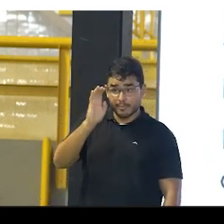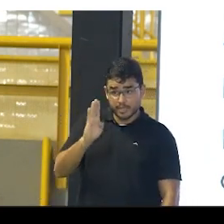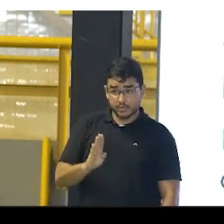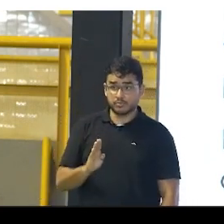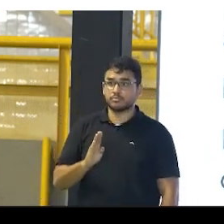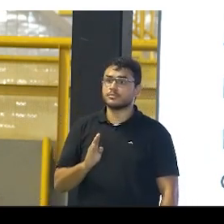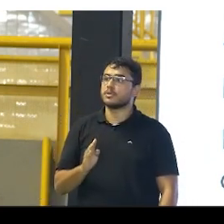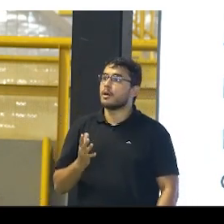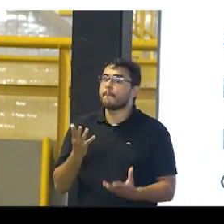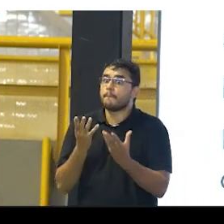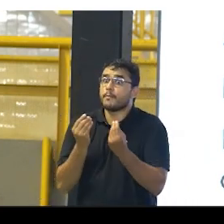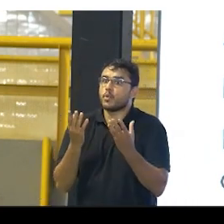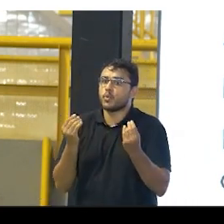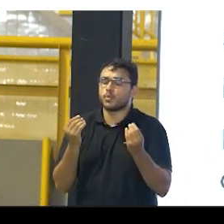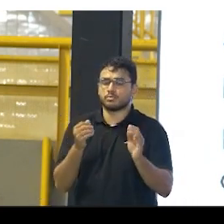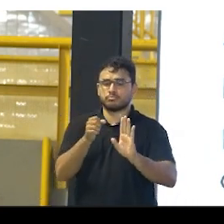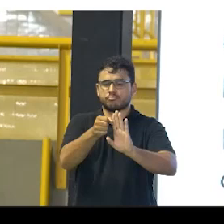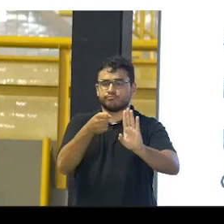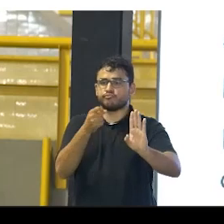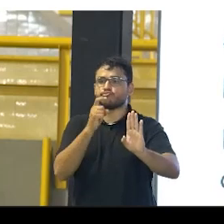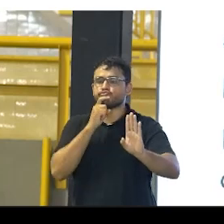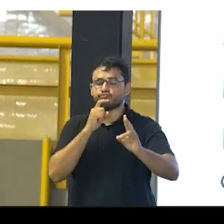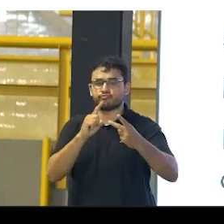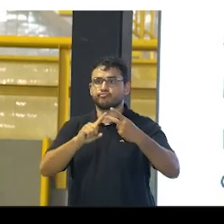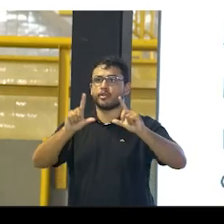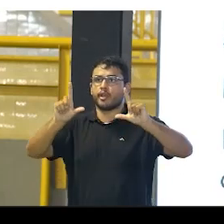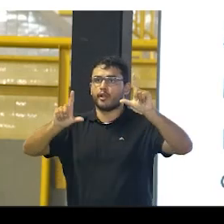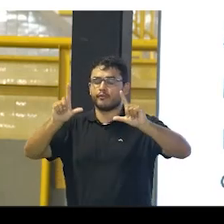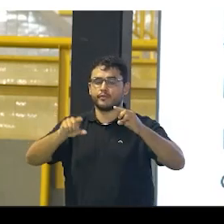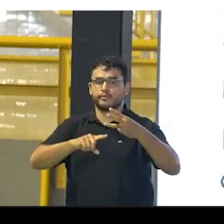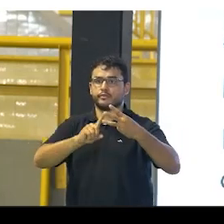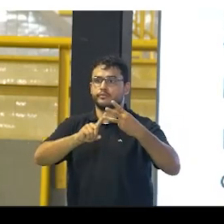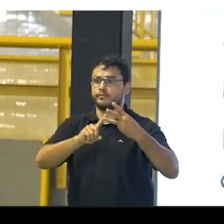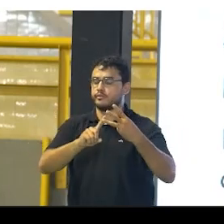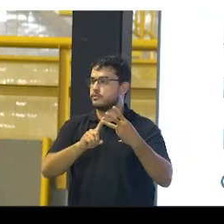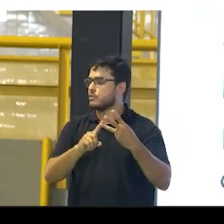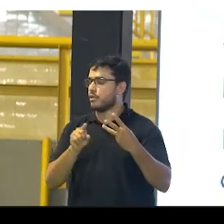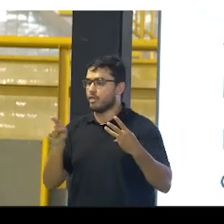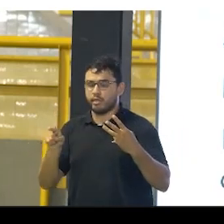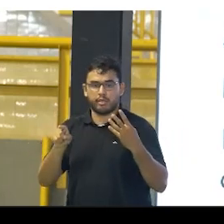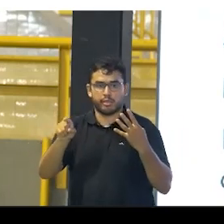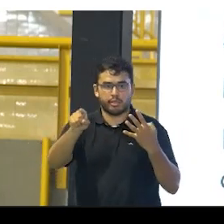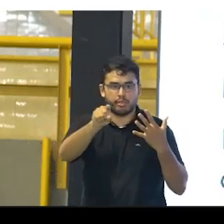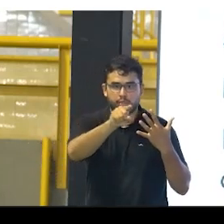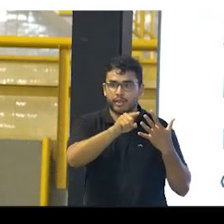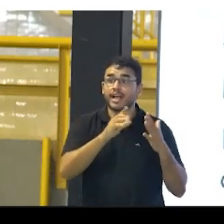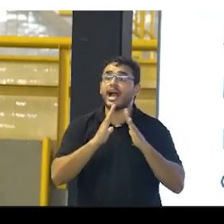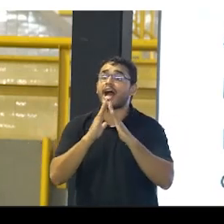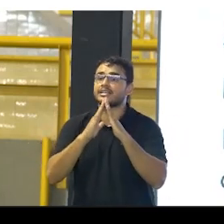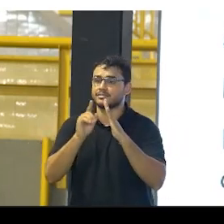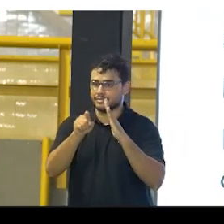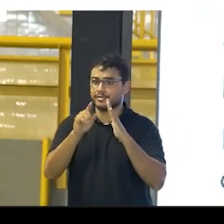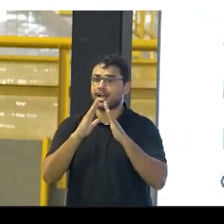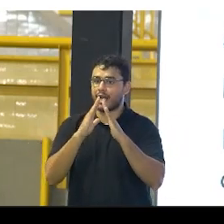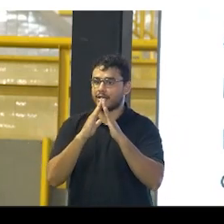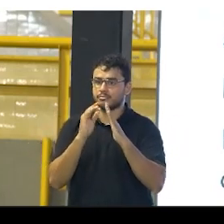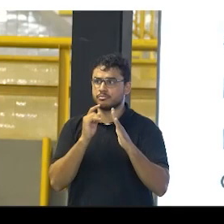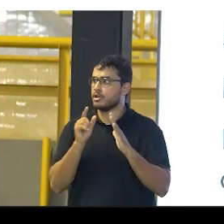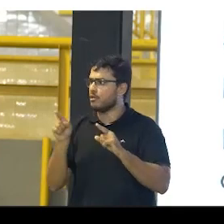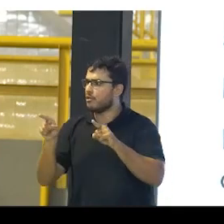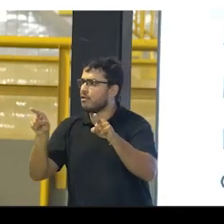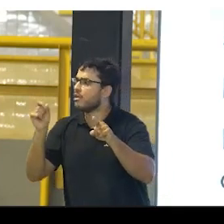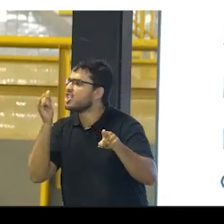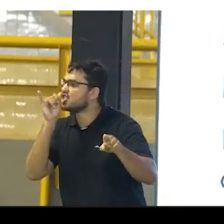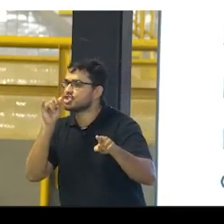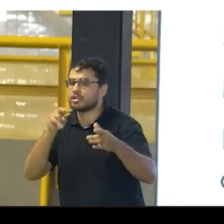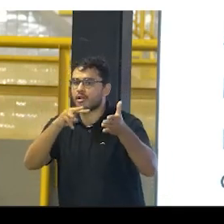aparelhos eletrodomésticos e eletrônicos que consomem energia. Tudo consome energia. Então, às vezes, é uma guerra pela